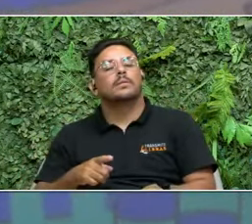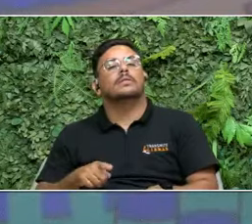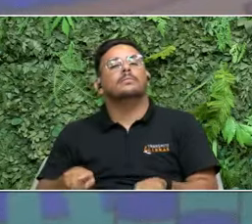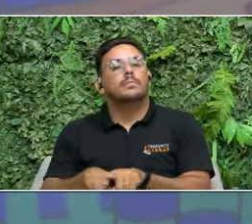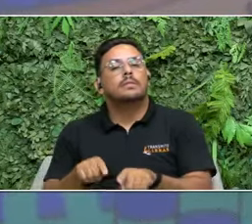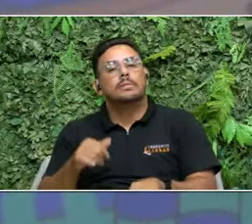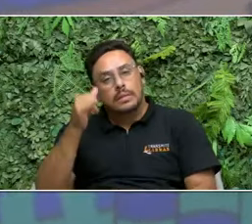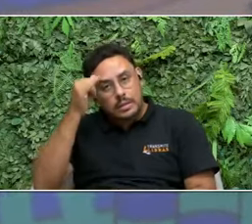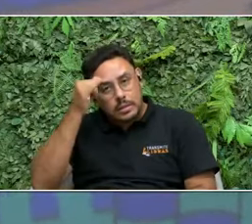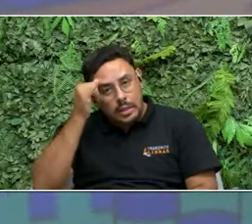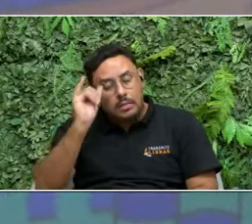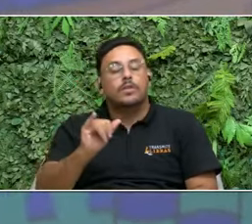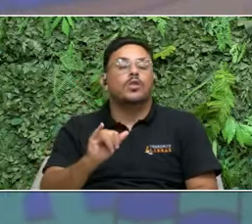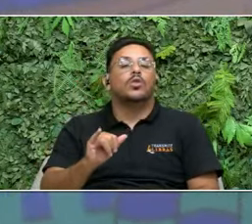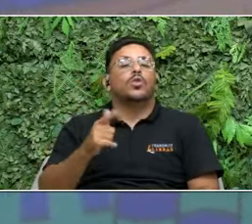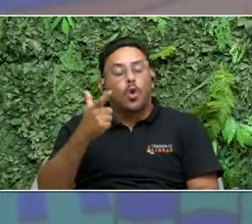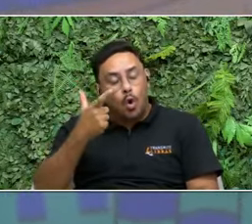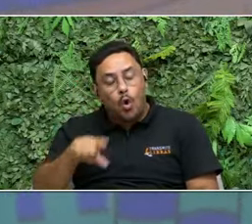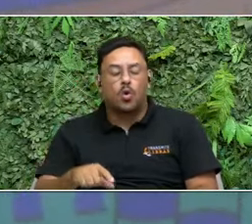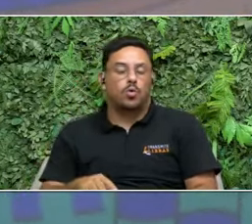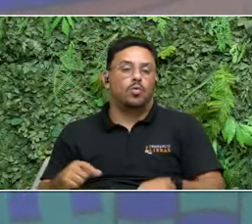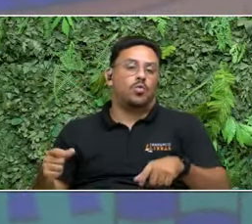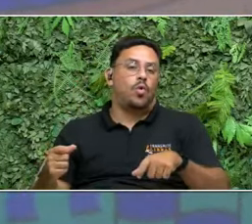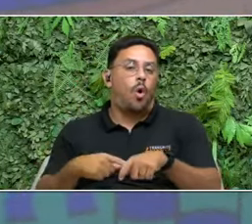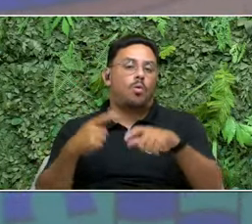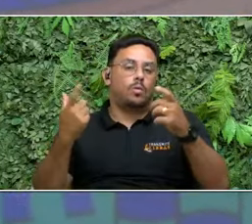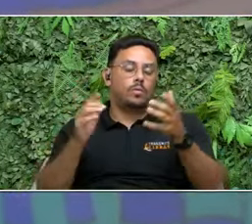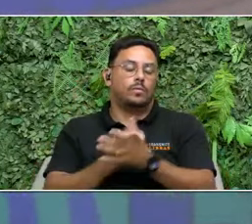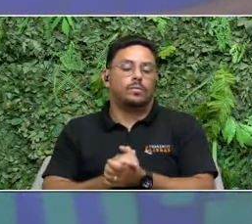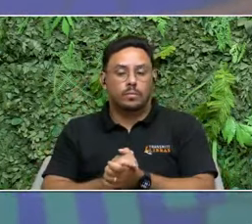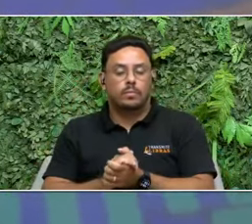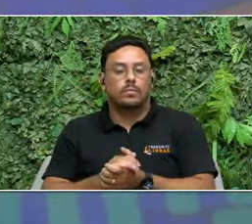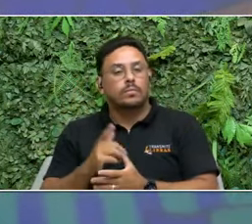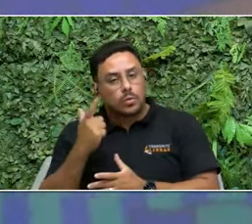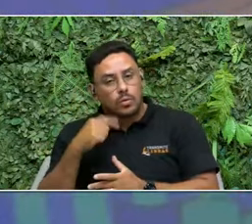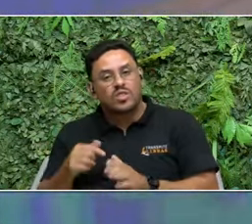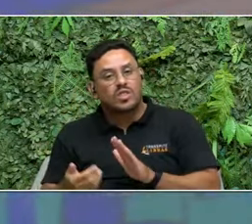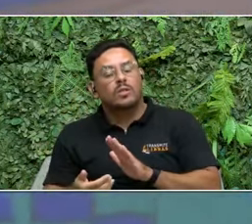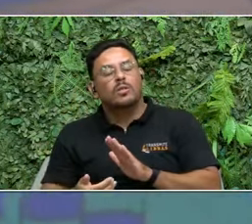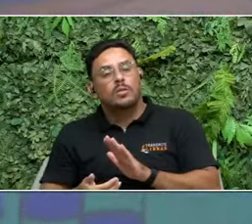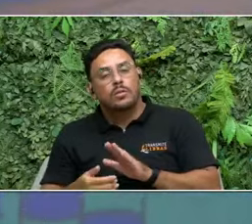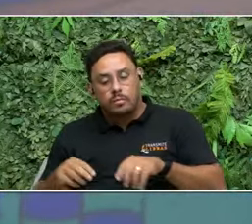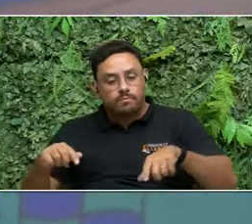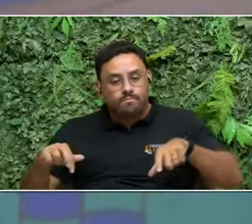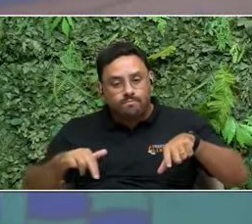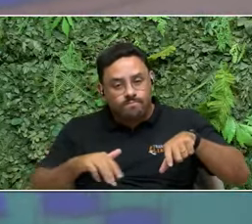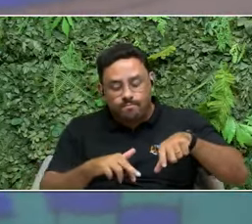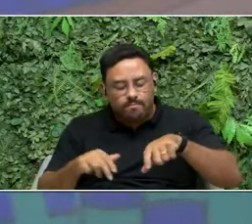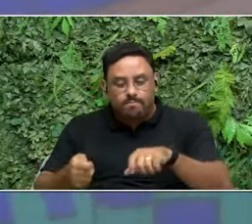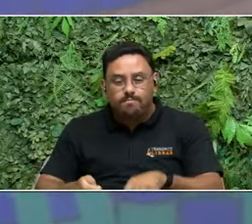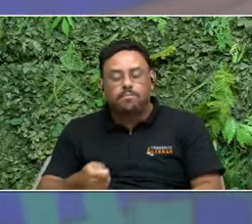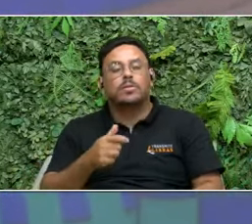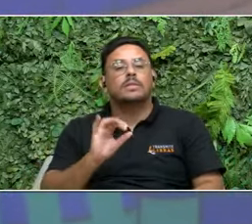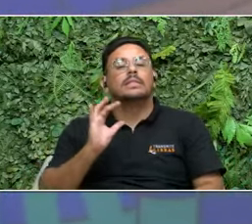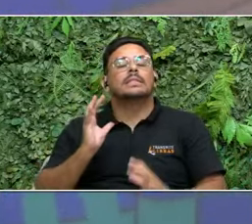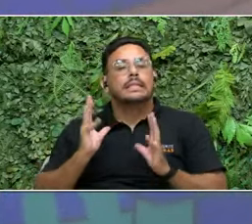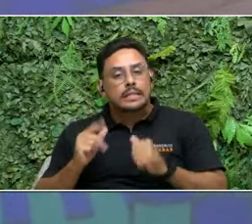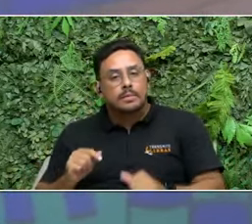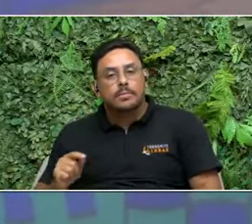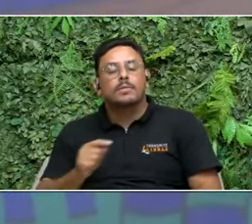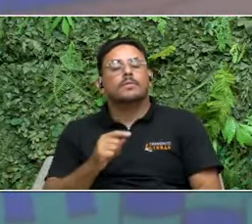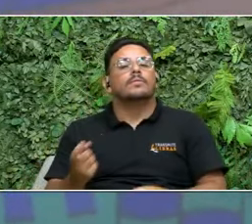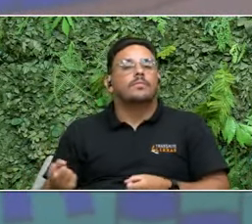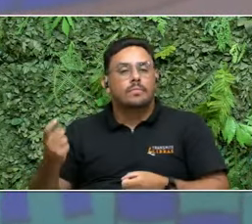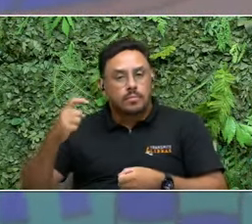evitando né O que seria um gol do Cruzeiro conseguiu tirar uma uma jogada assim limpa né se